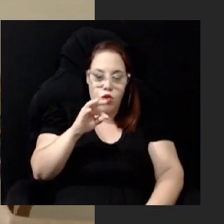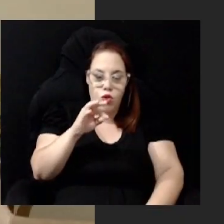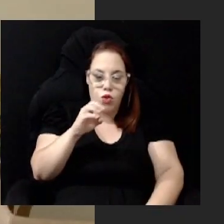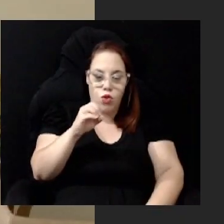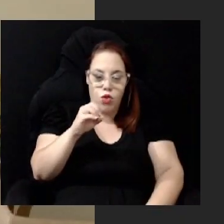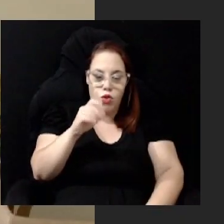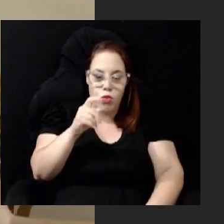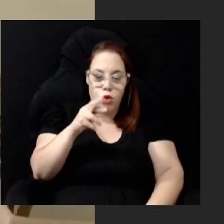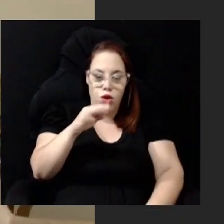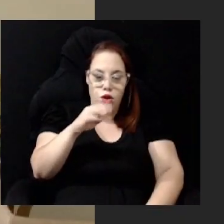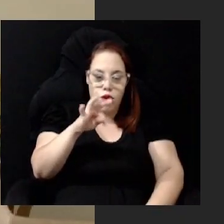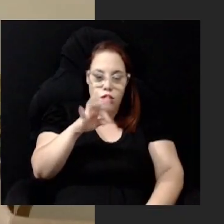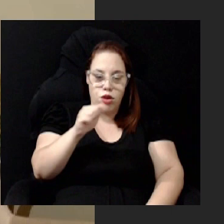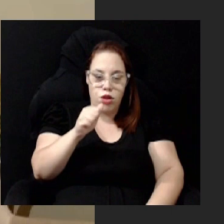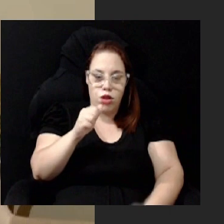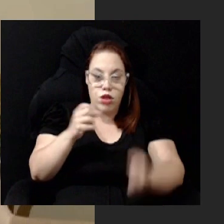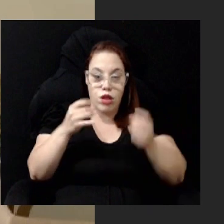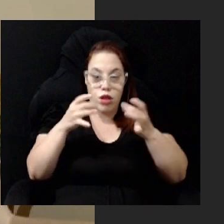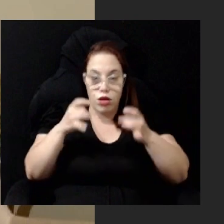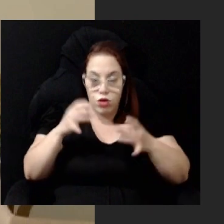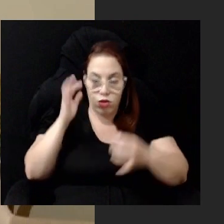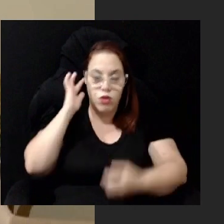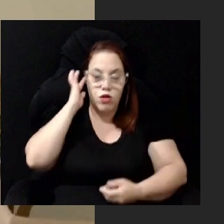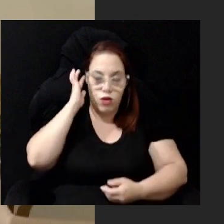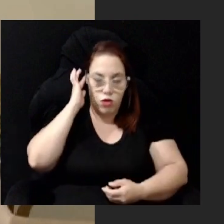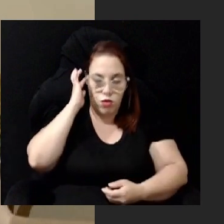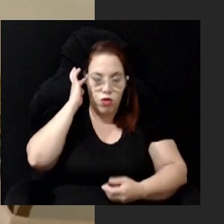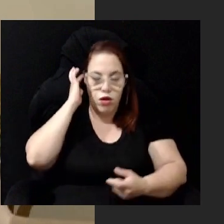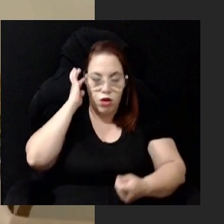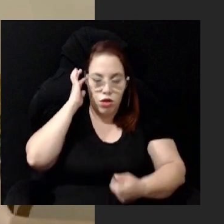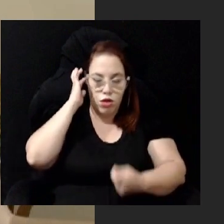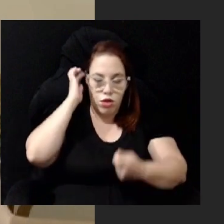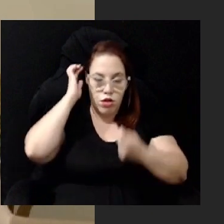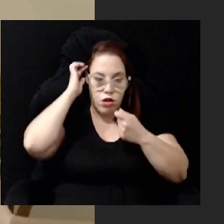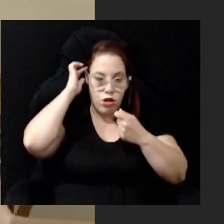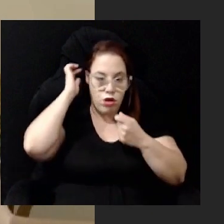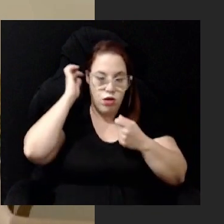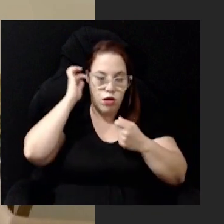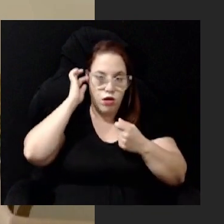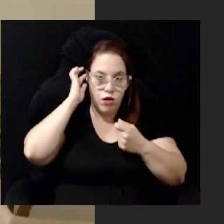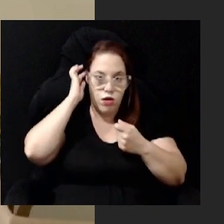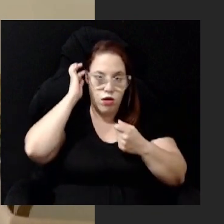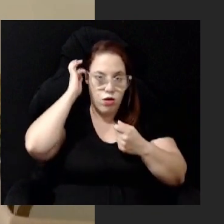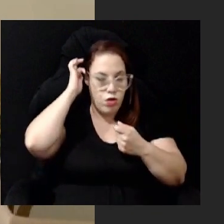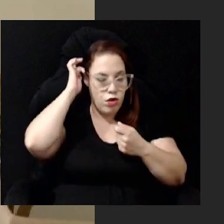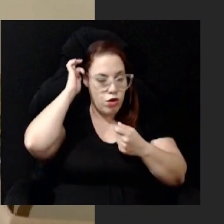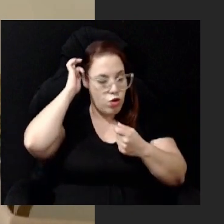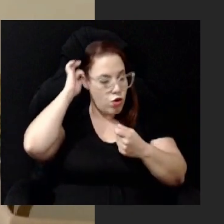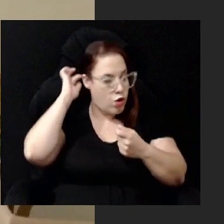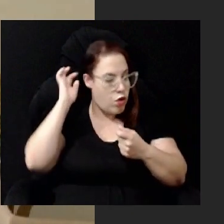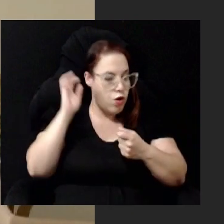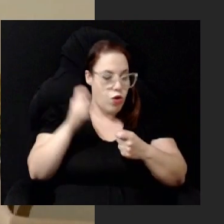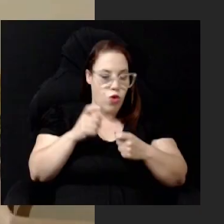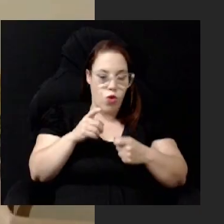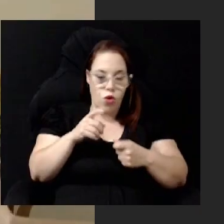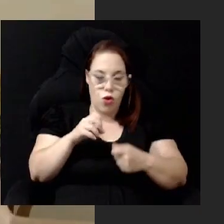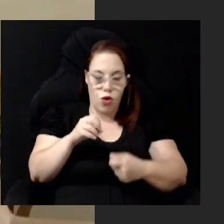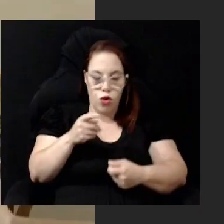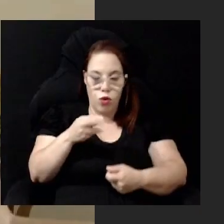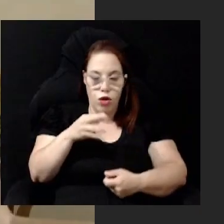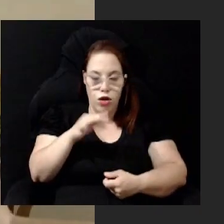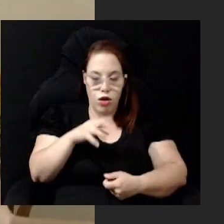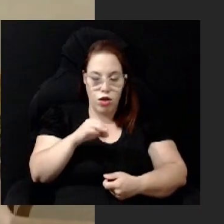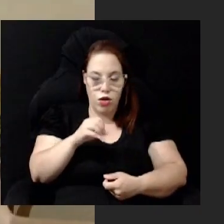alguns ortopedistas que são especializados em câncer, que são ortopedistas oncológicos, mas a frequência